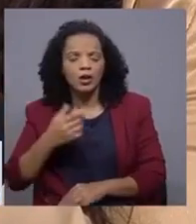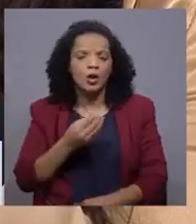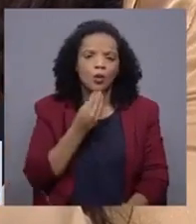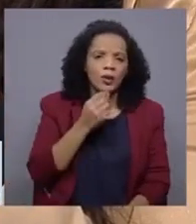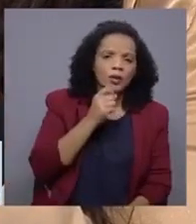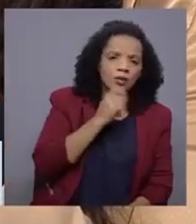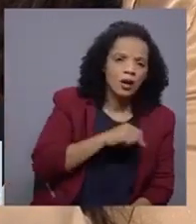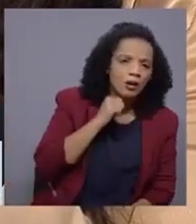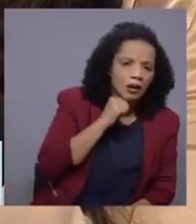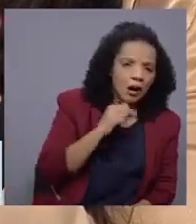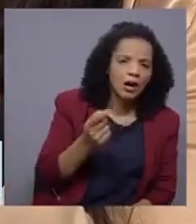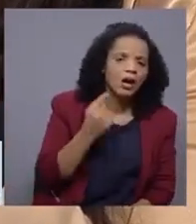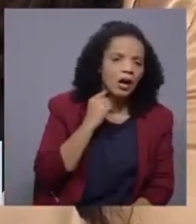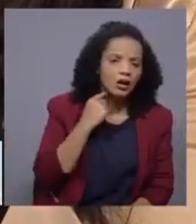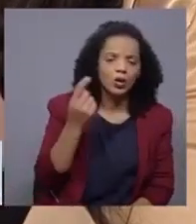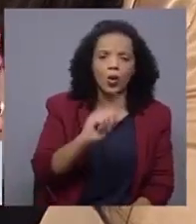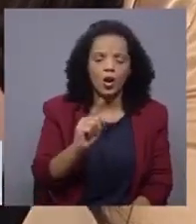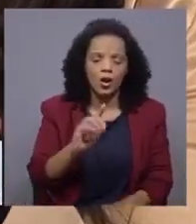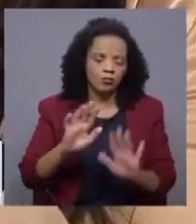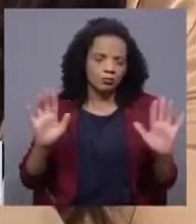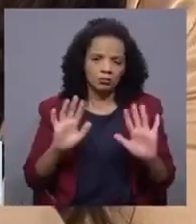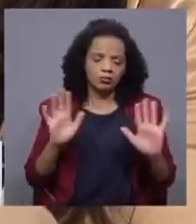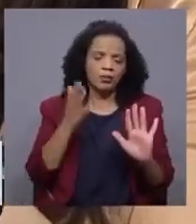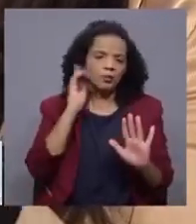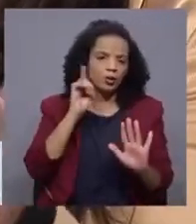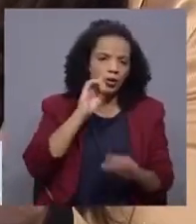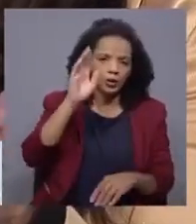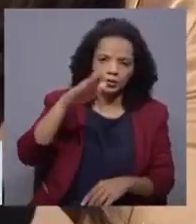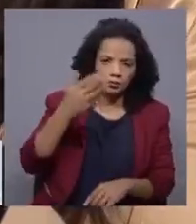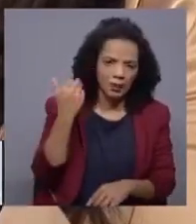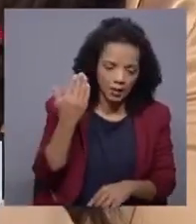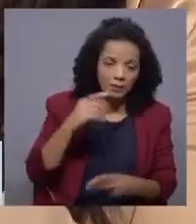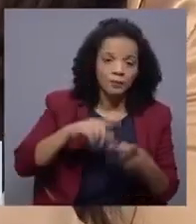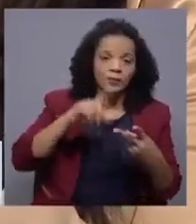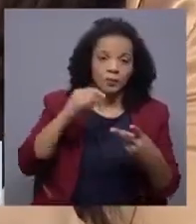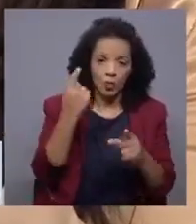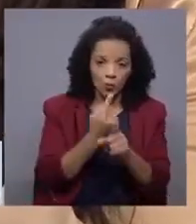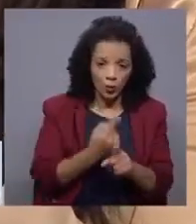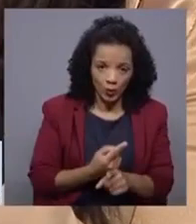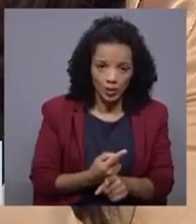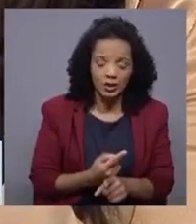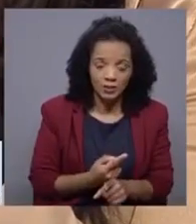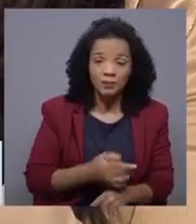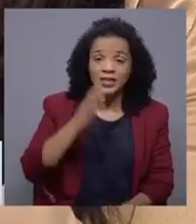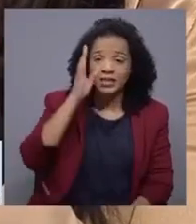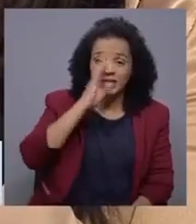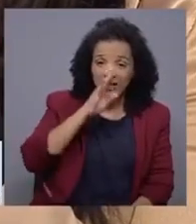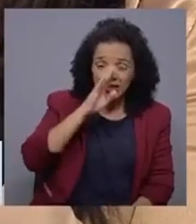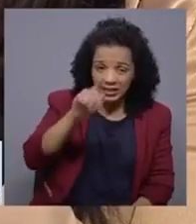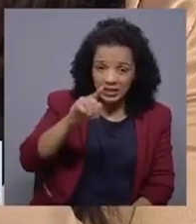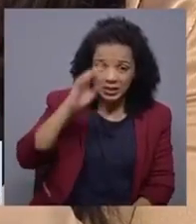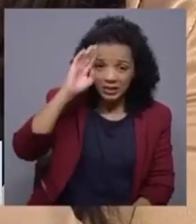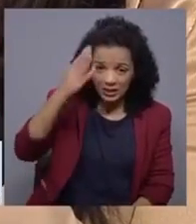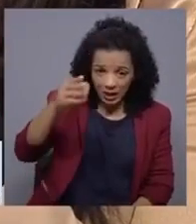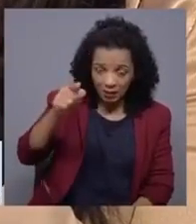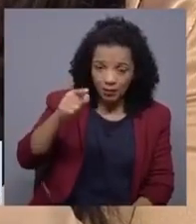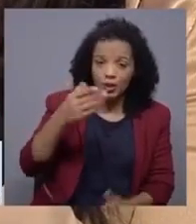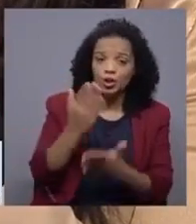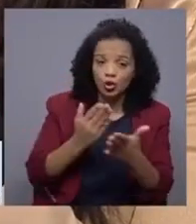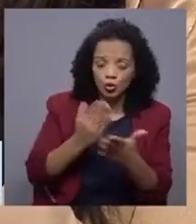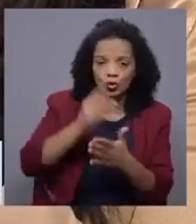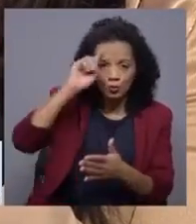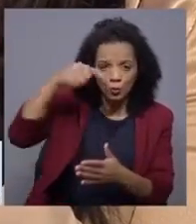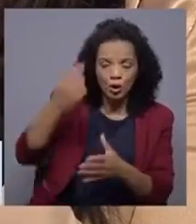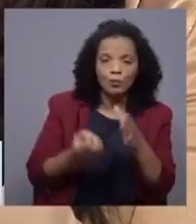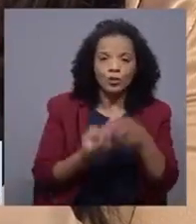podem, se passam com uma alimentação deficitária, isso é absolutamente irrelevante. Agora, deixa-me dizer uma coisa. Se souber e se estudasse, sabia